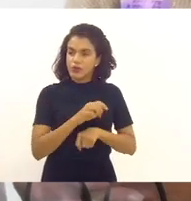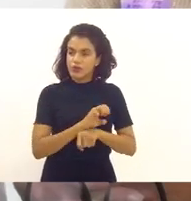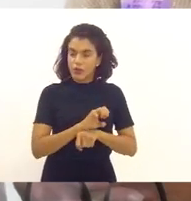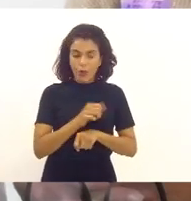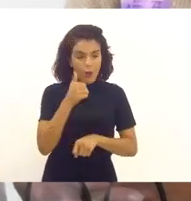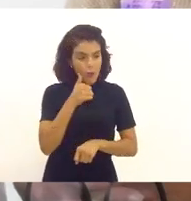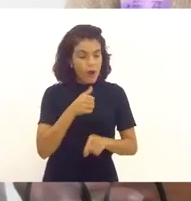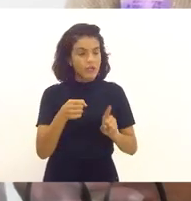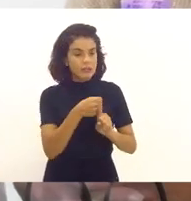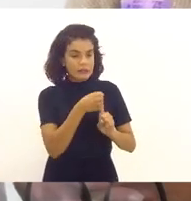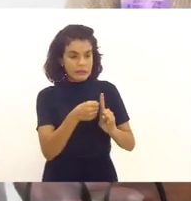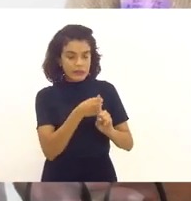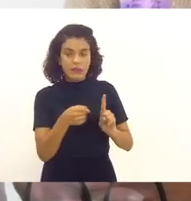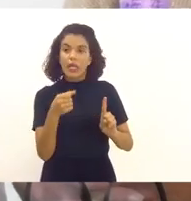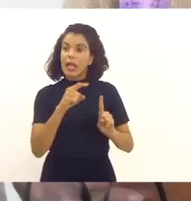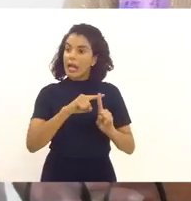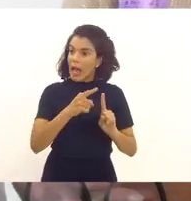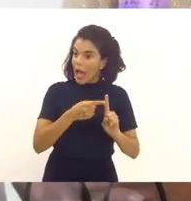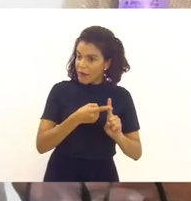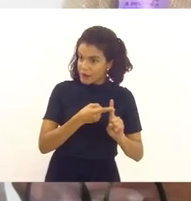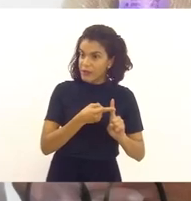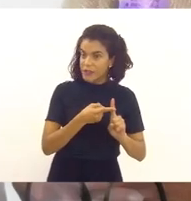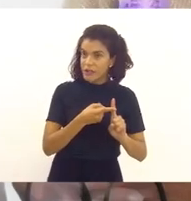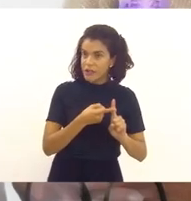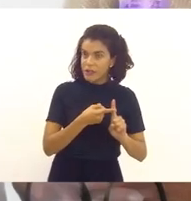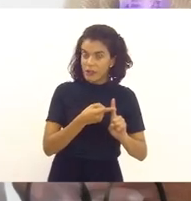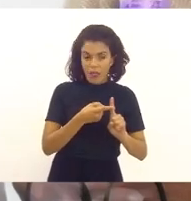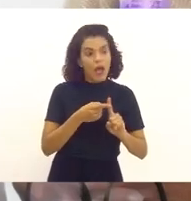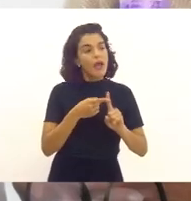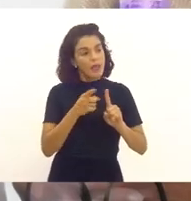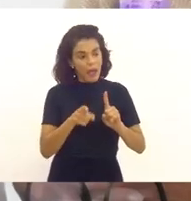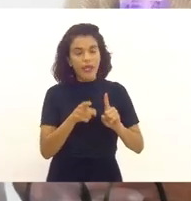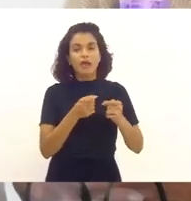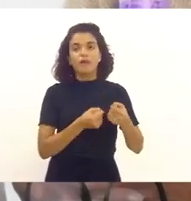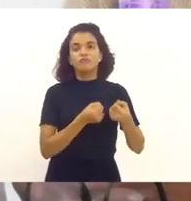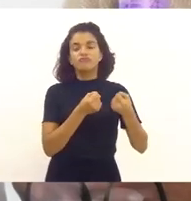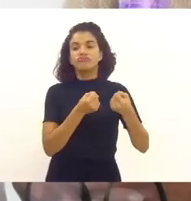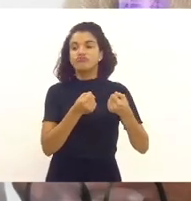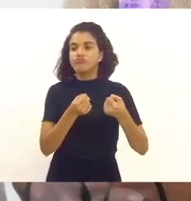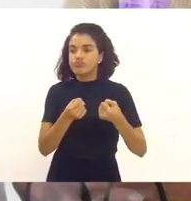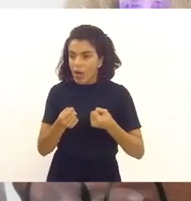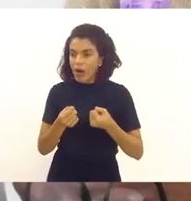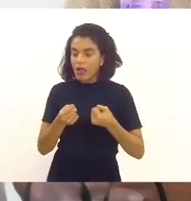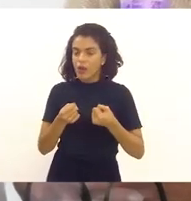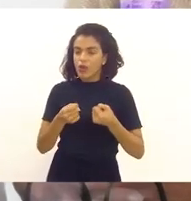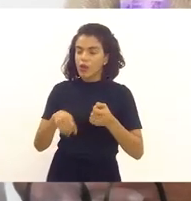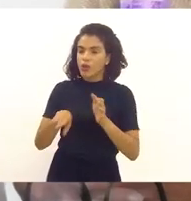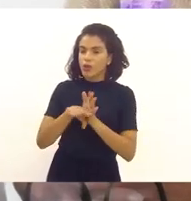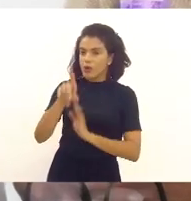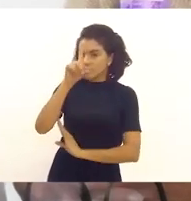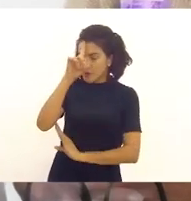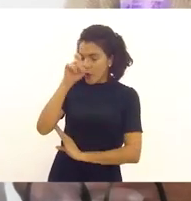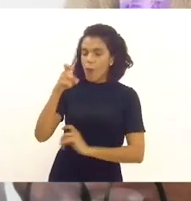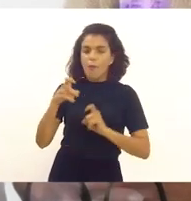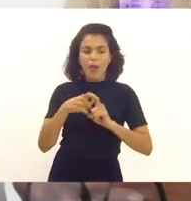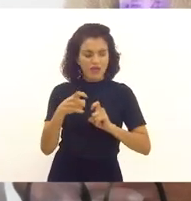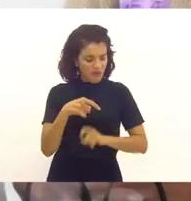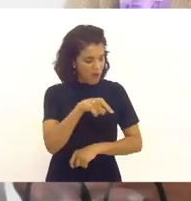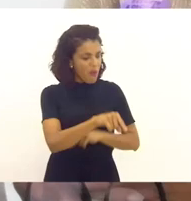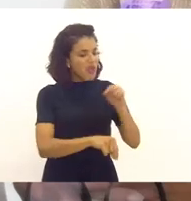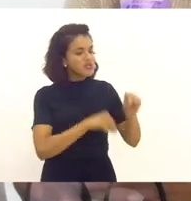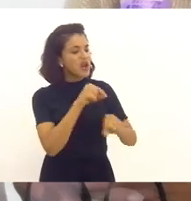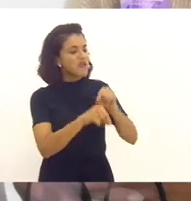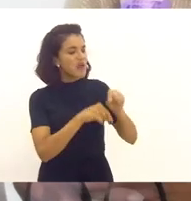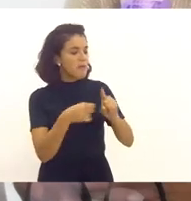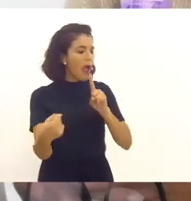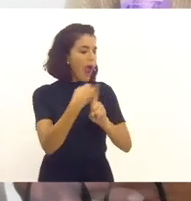tinha sido agredida pelo marido grávida e ela vai conduzir a ocorrência quando chega no hospital o médico vira para ela falando o que que a